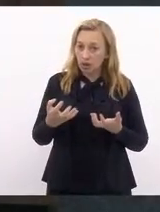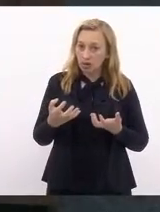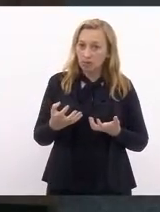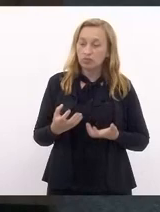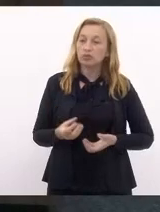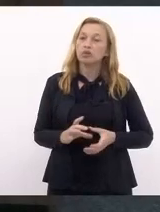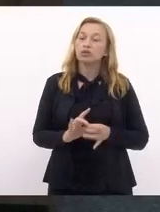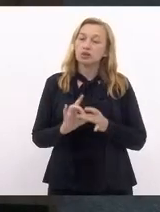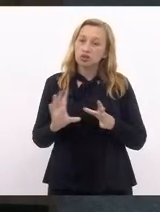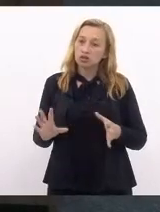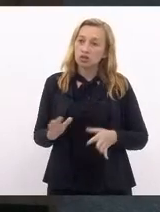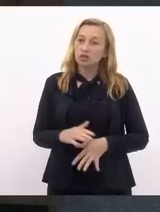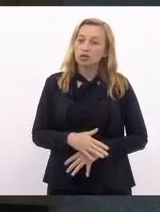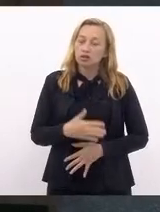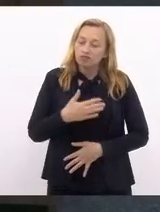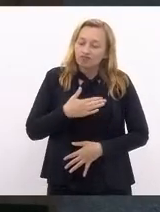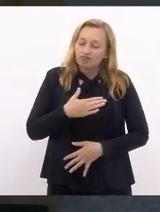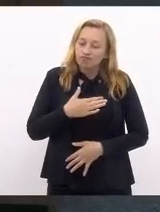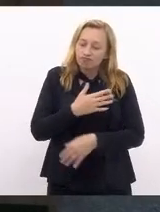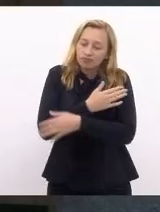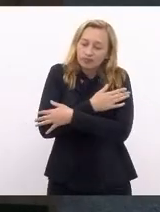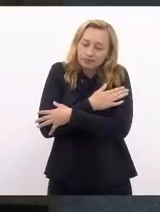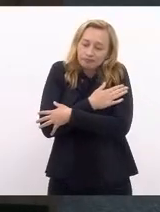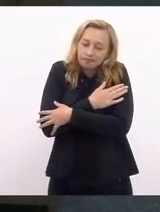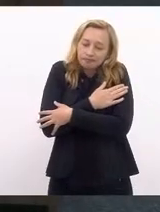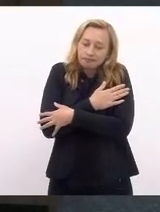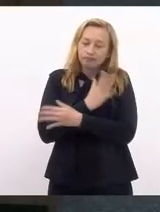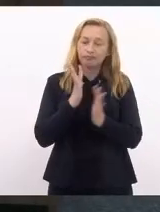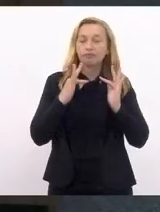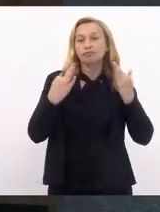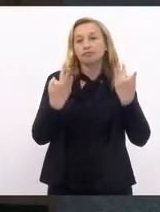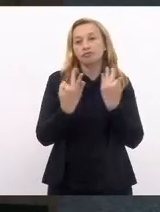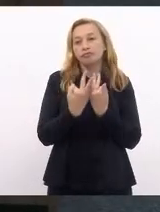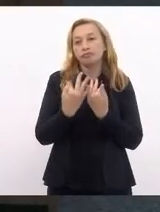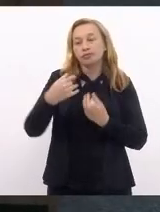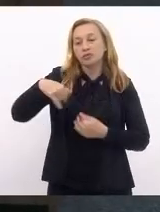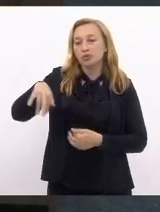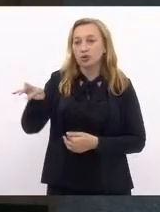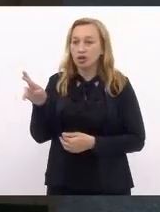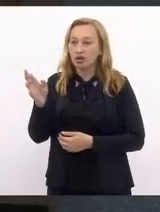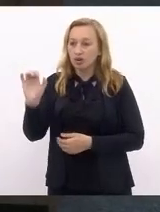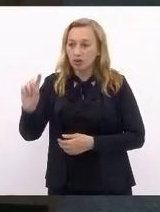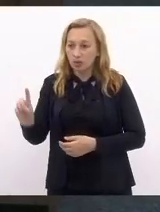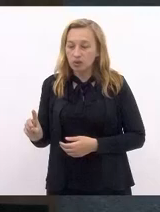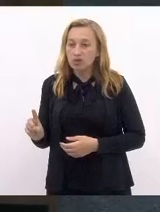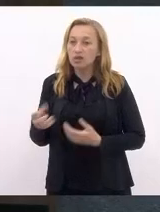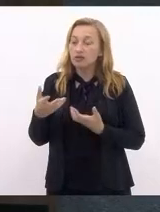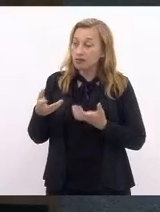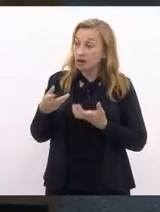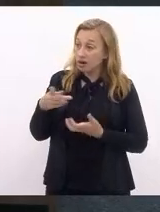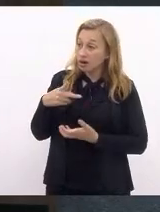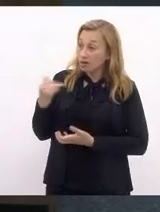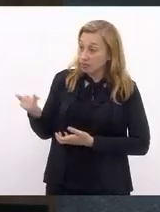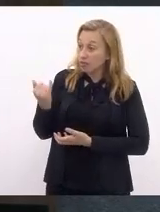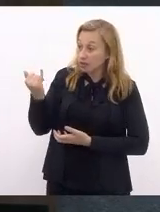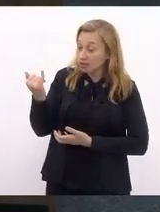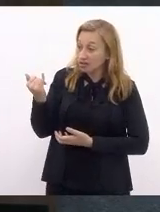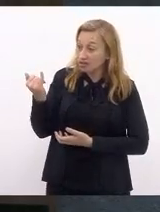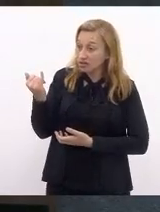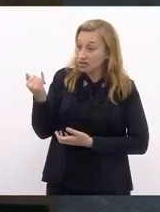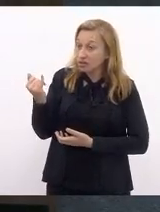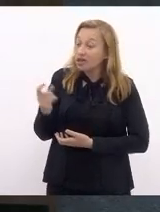deixar aqui o meu abraço a família do Queiroz e dizer que é muito importante